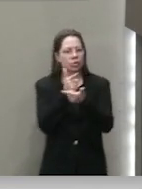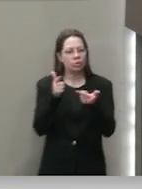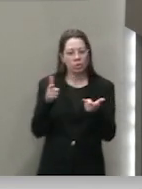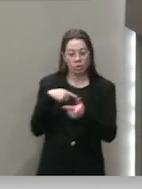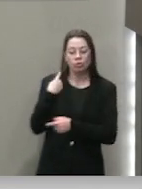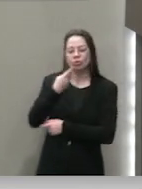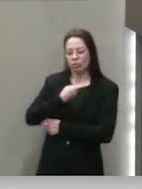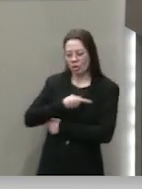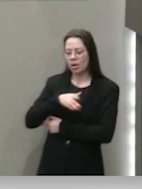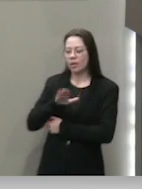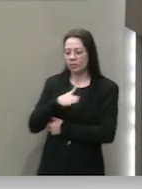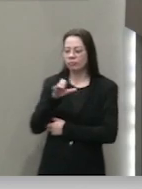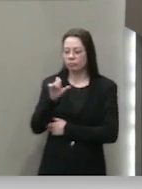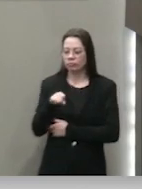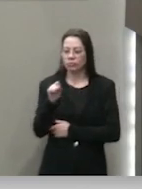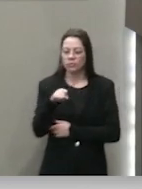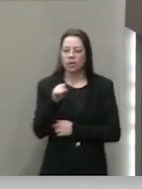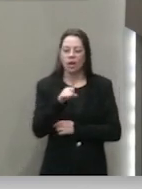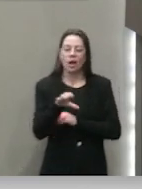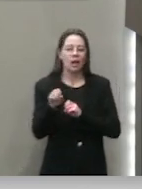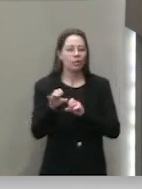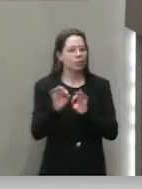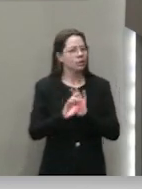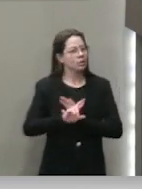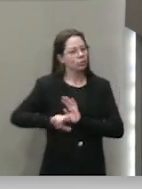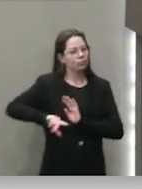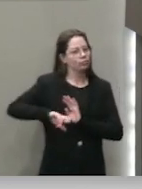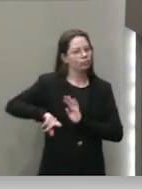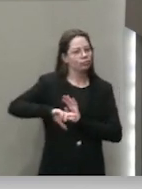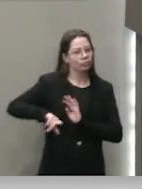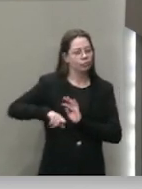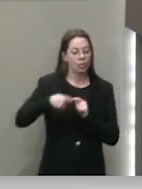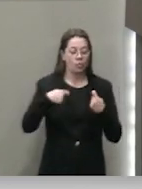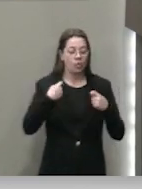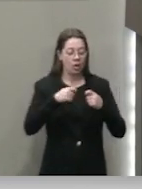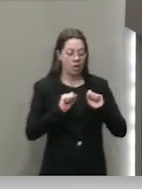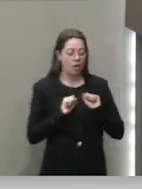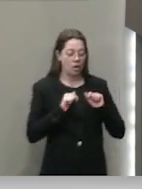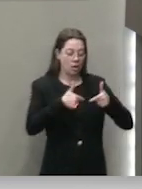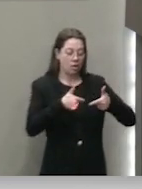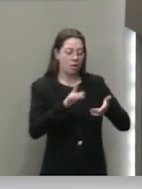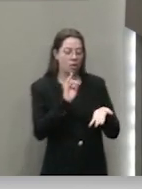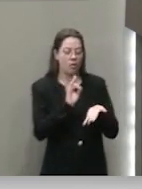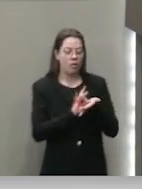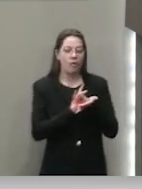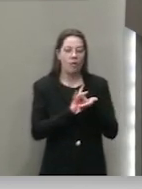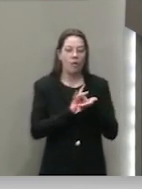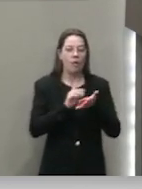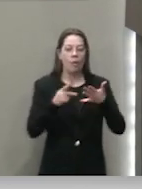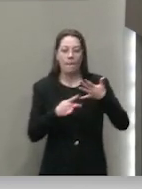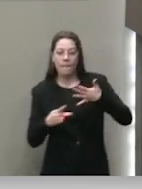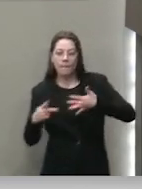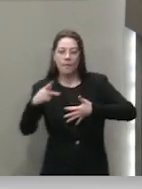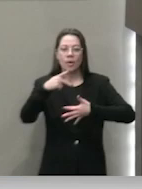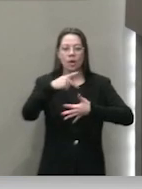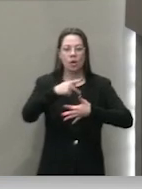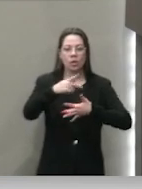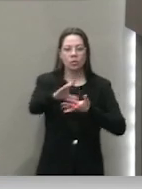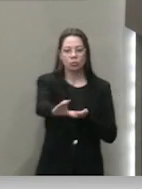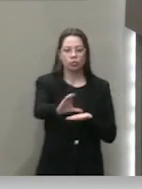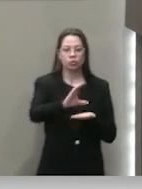vezes, vivemos de marketing. A educação, não. Ela precisa de ações concretas, prioridades e